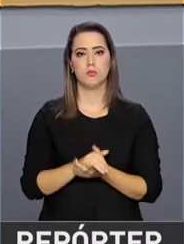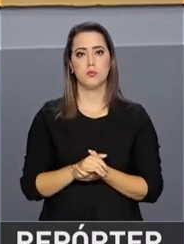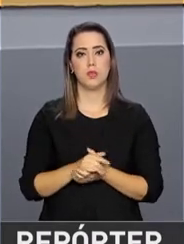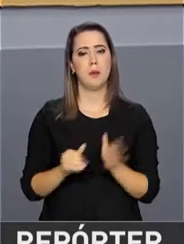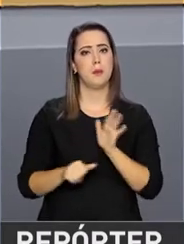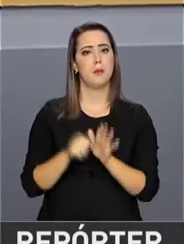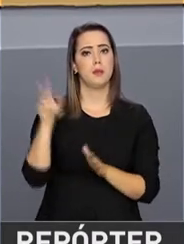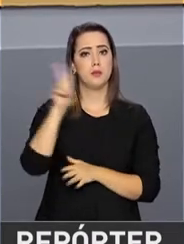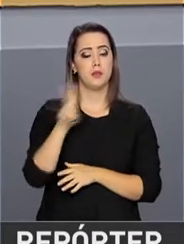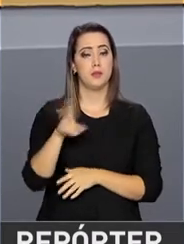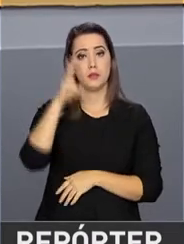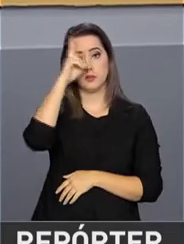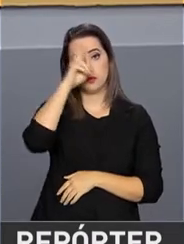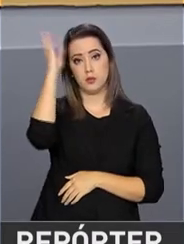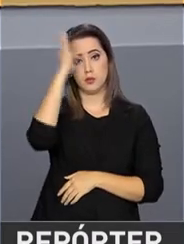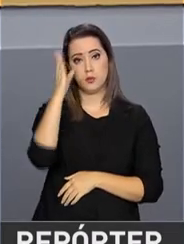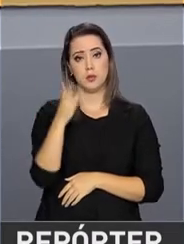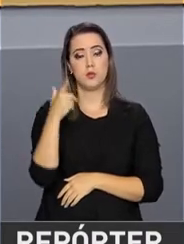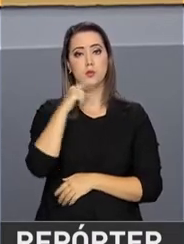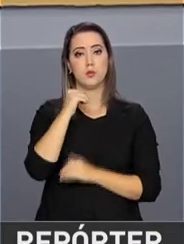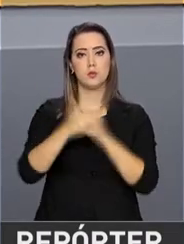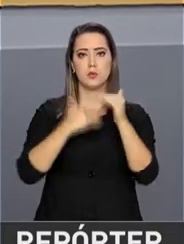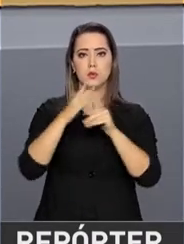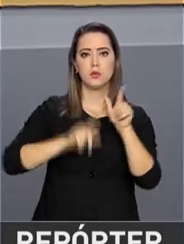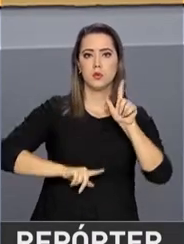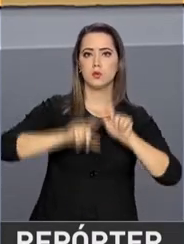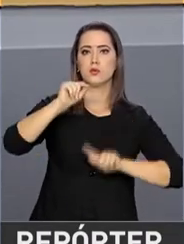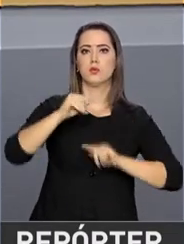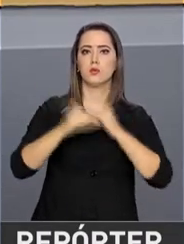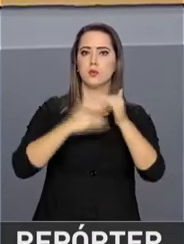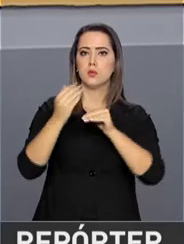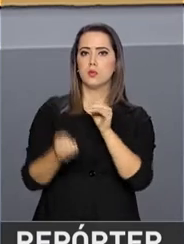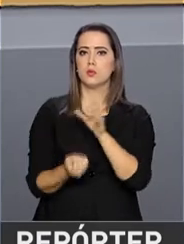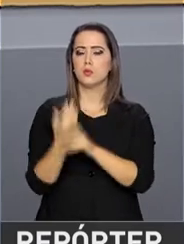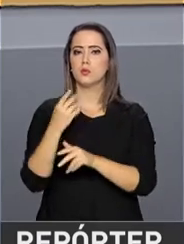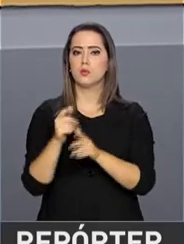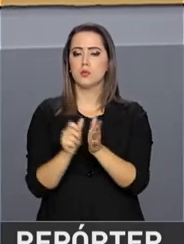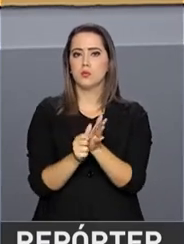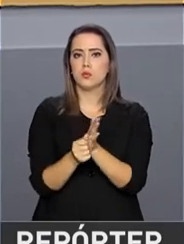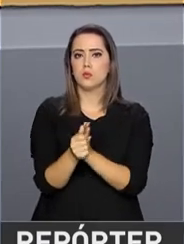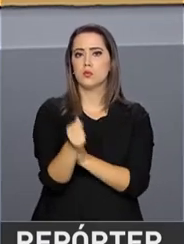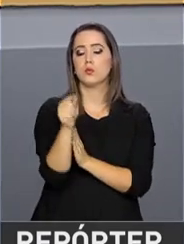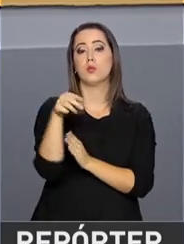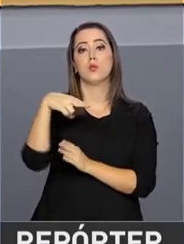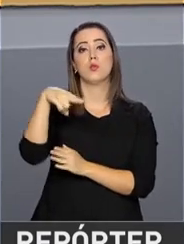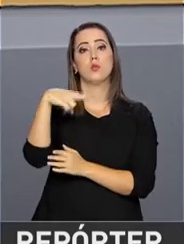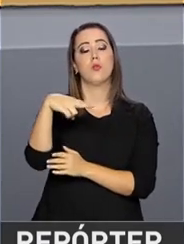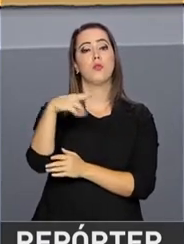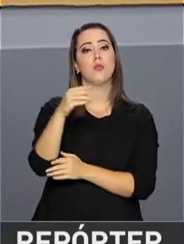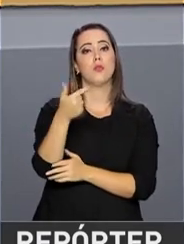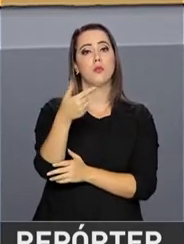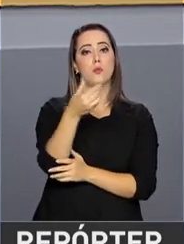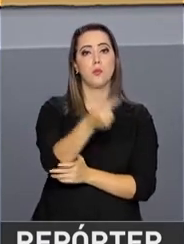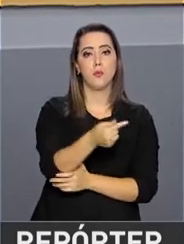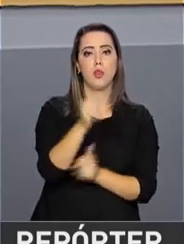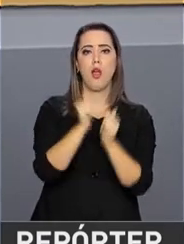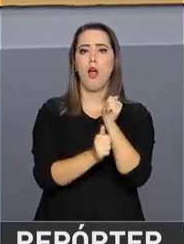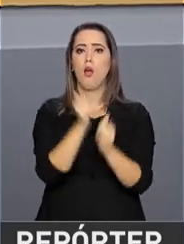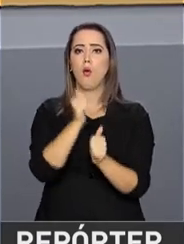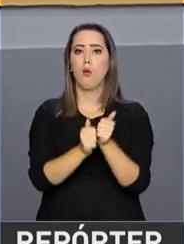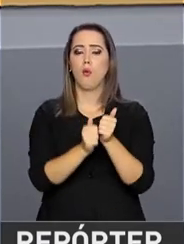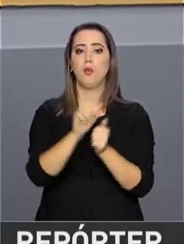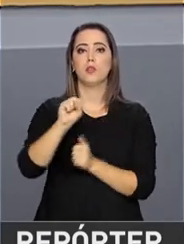primeira vez na história o brasil atingir crescimento recorde na produção de grãos no mês de novembro de 2017 arroz